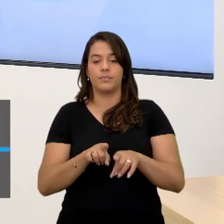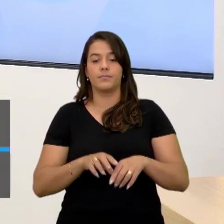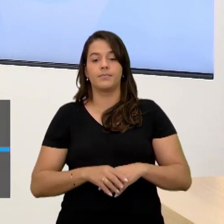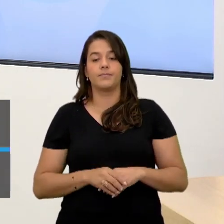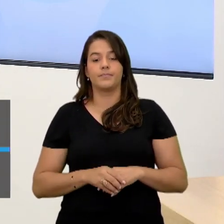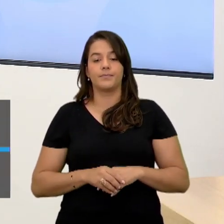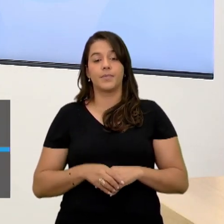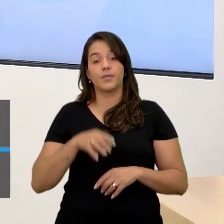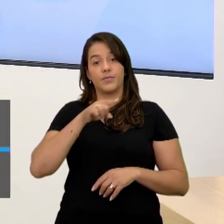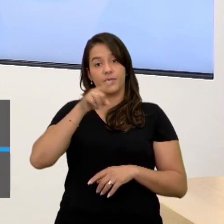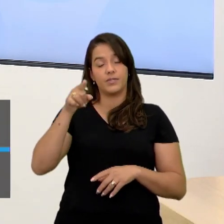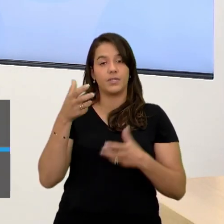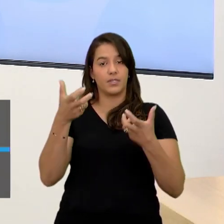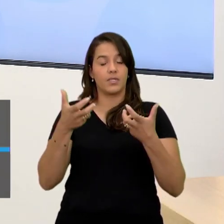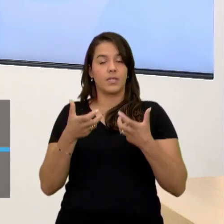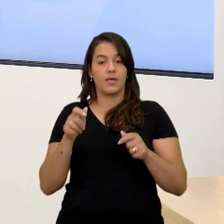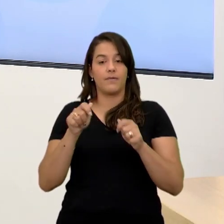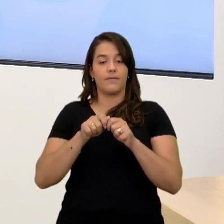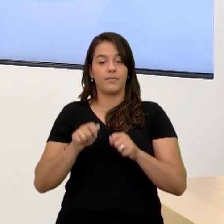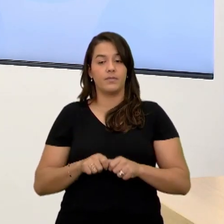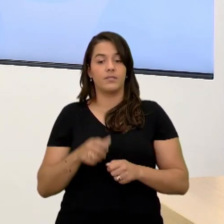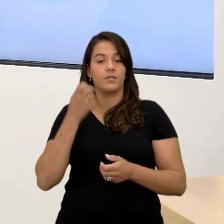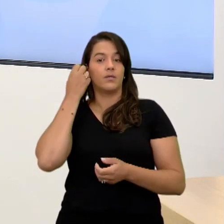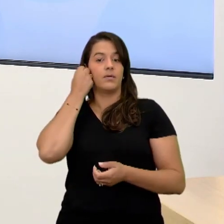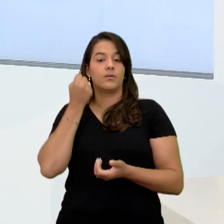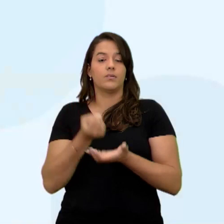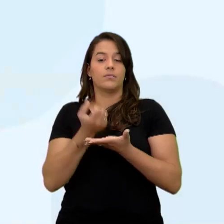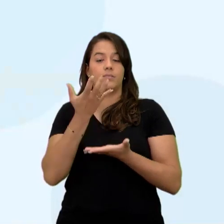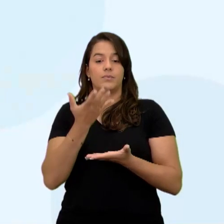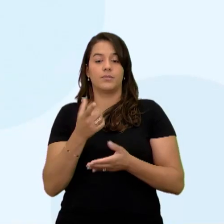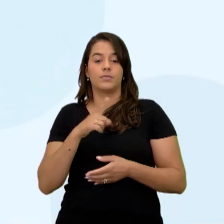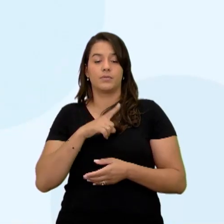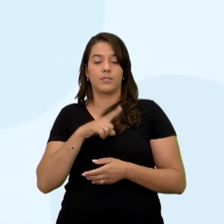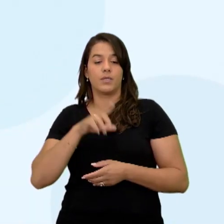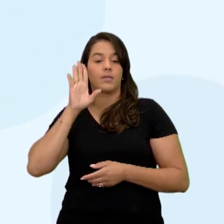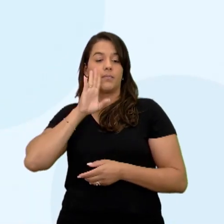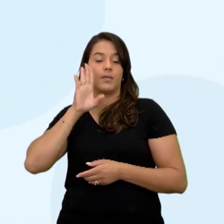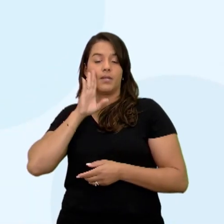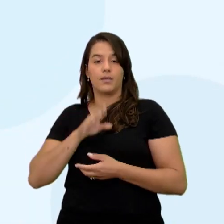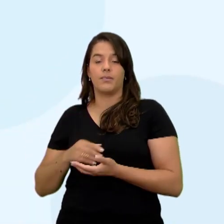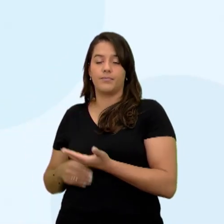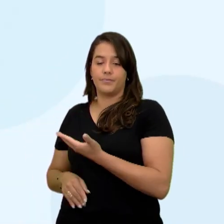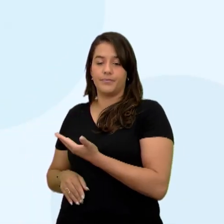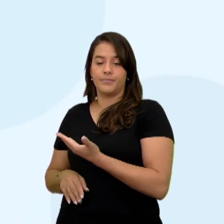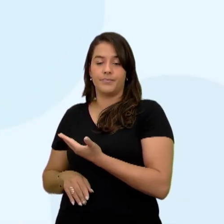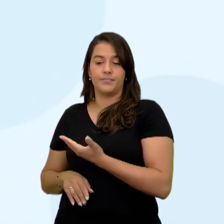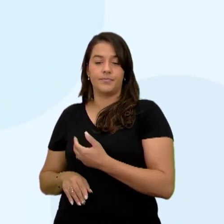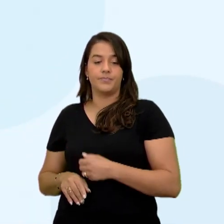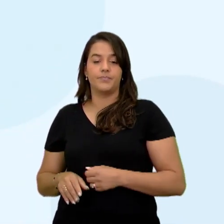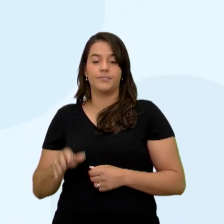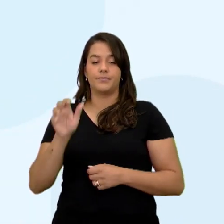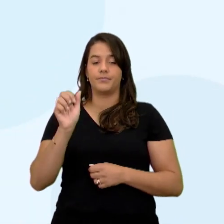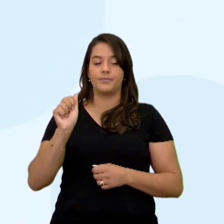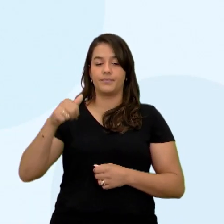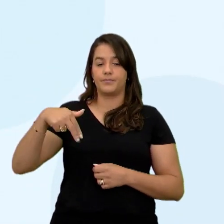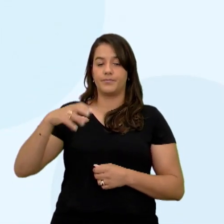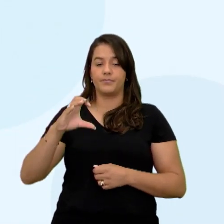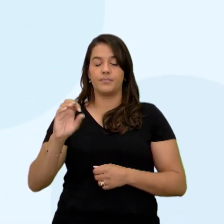quer fazer um podcast? Tem esse aplicativo aqui, ó, que é bem legal. Tá bom? O Anchor.